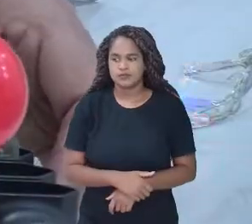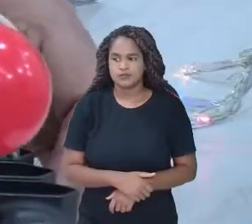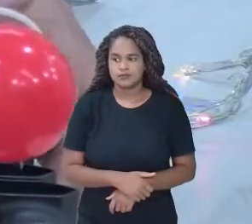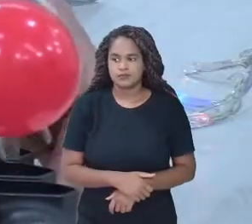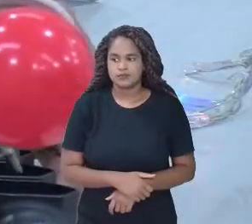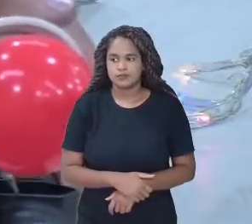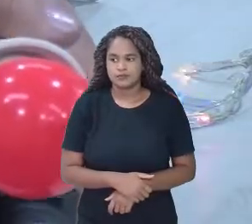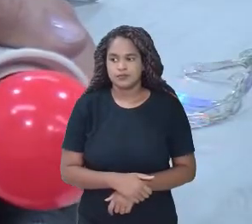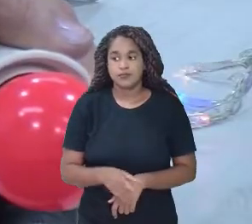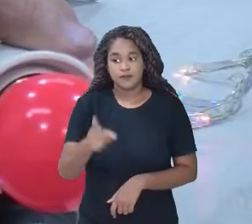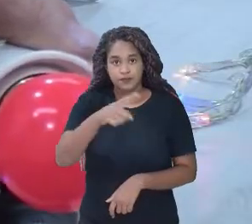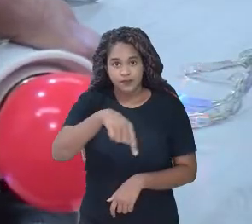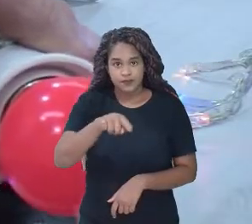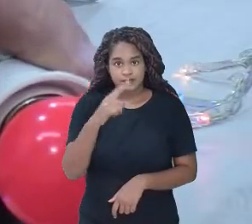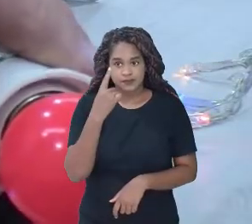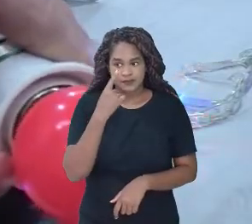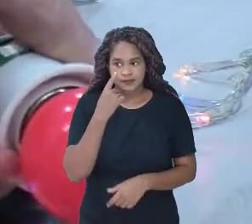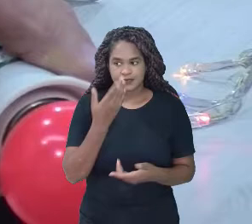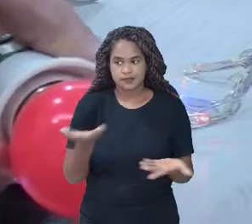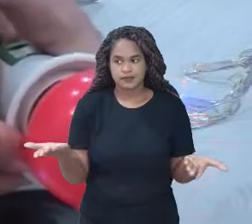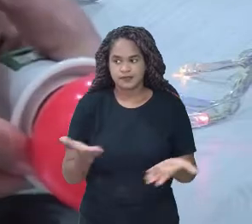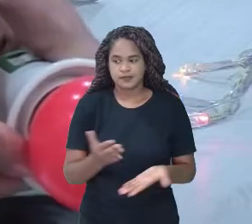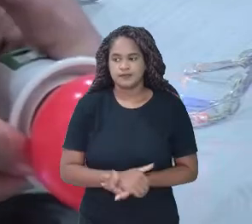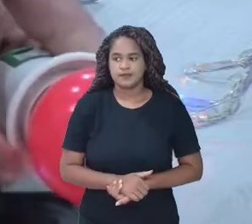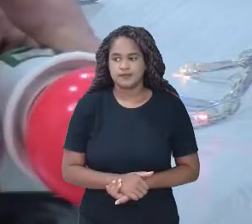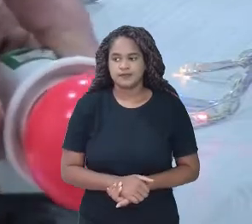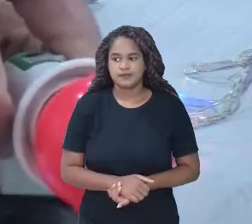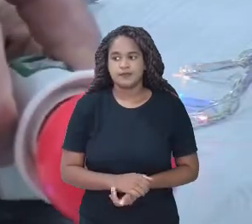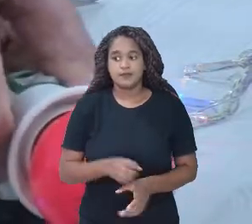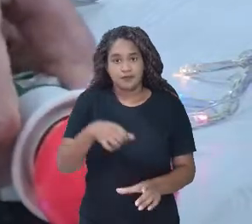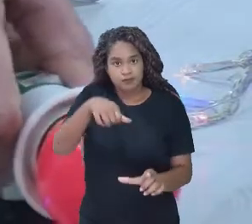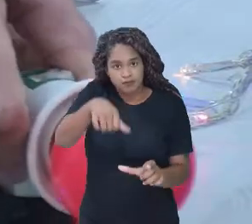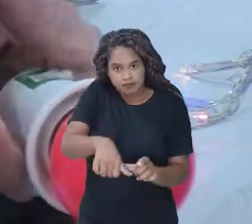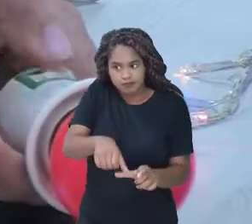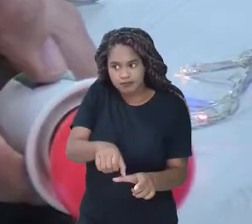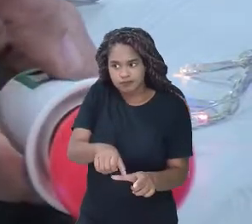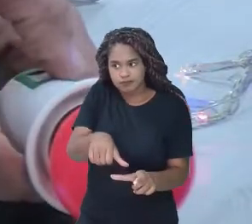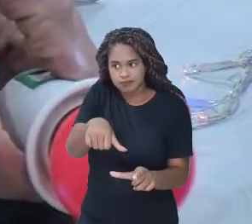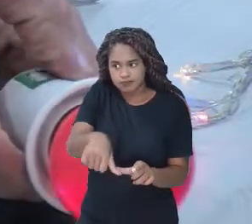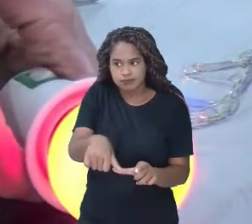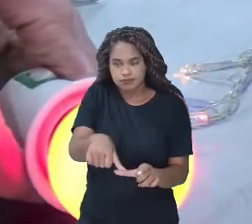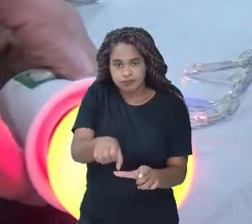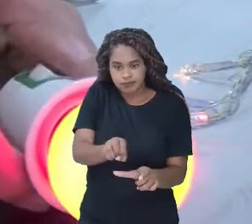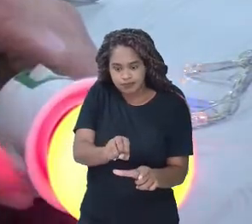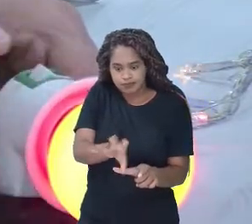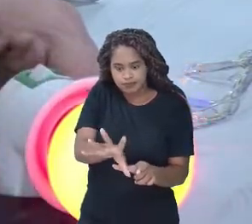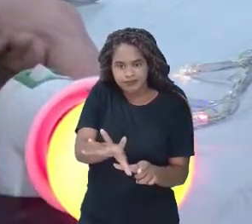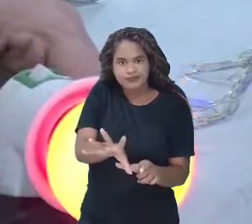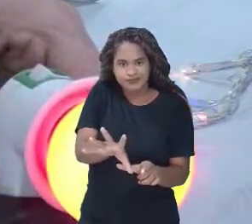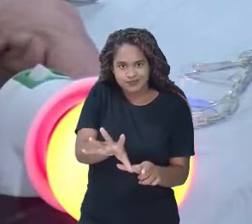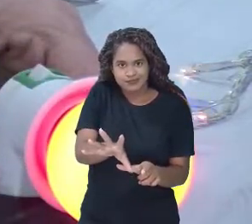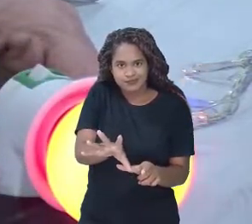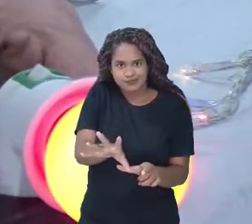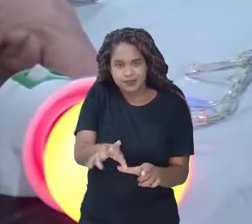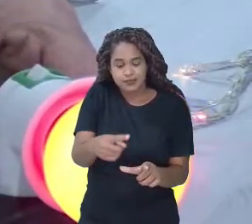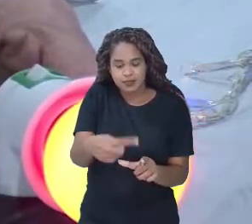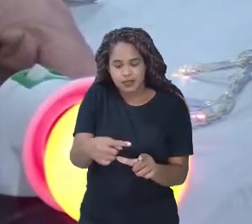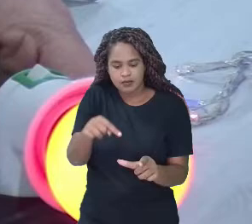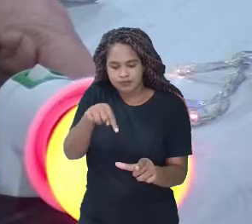energia. Vocês vão observar aí e ela vai ligar. Aqui eu estou com o